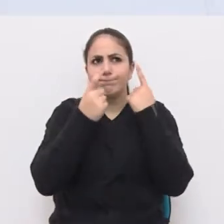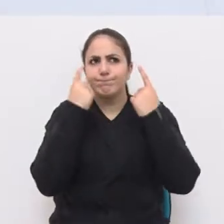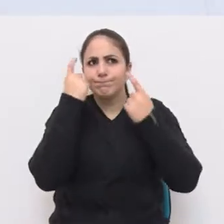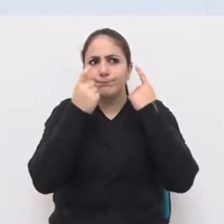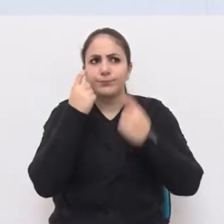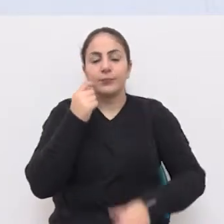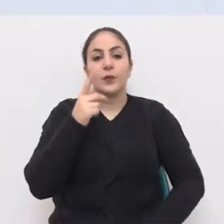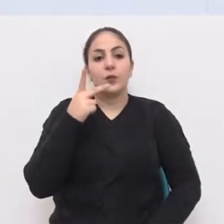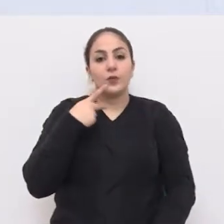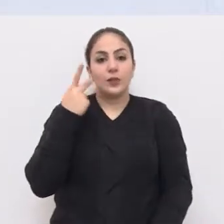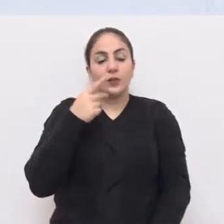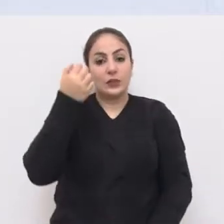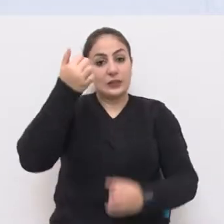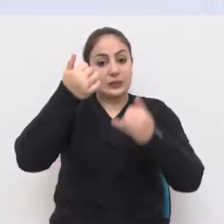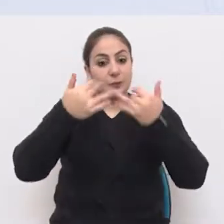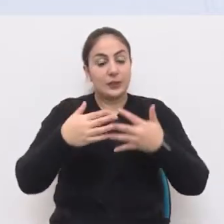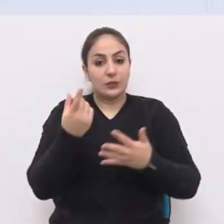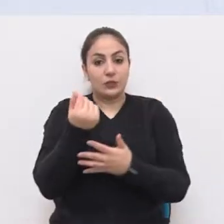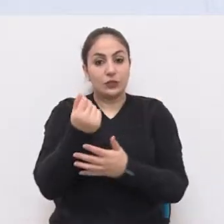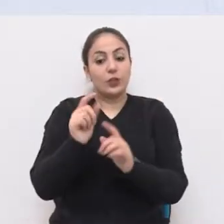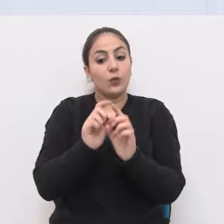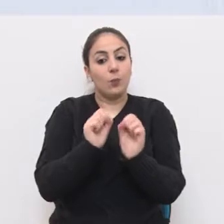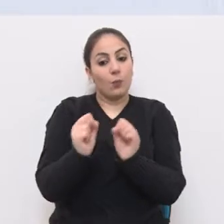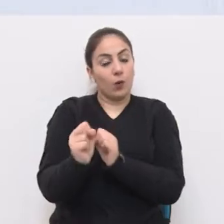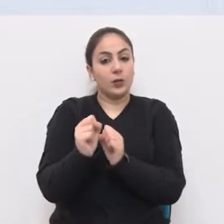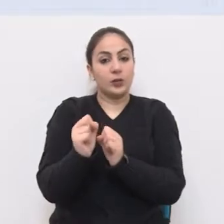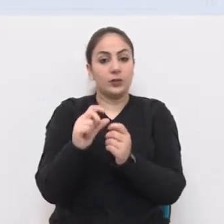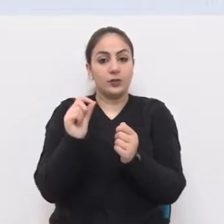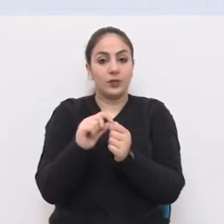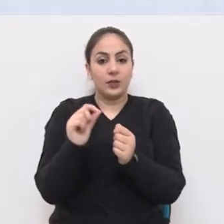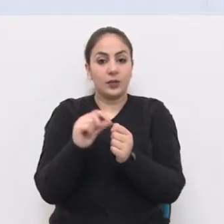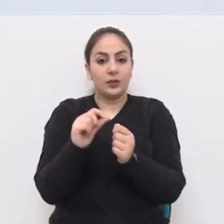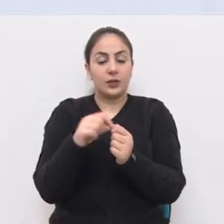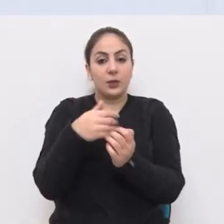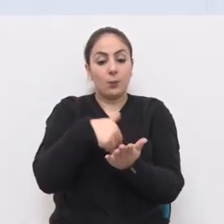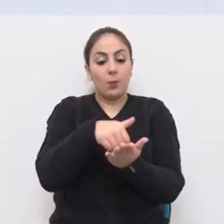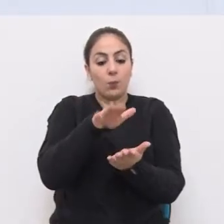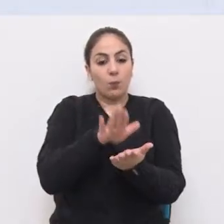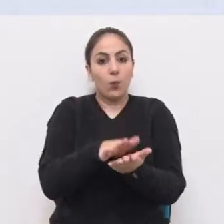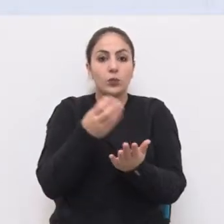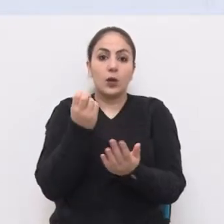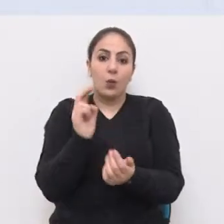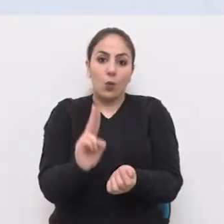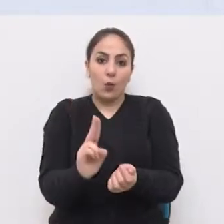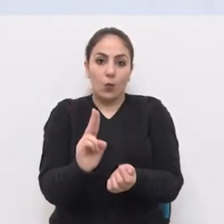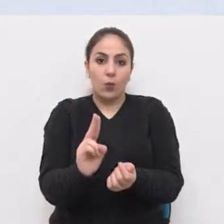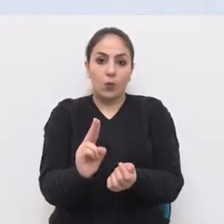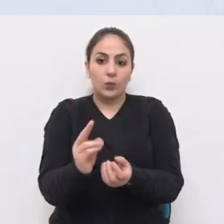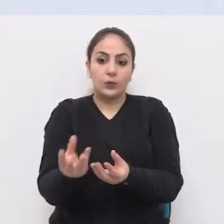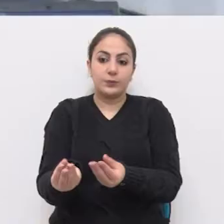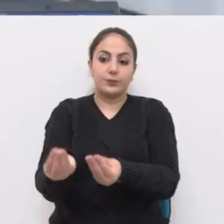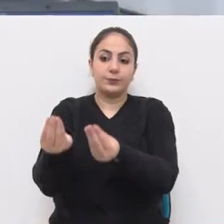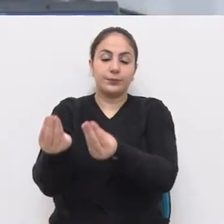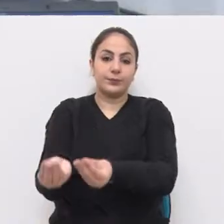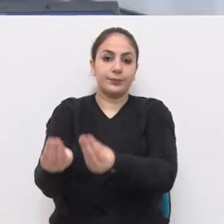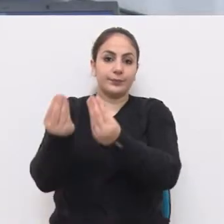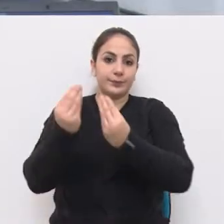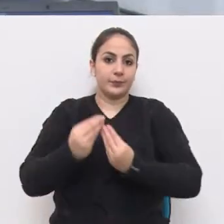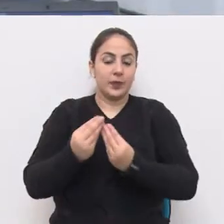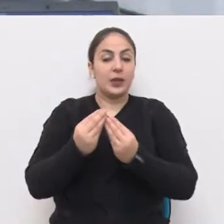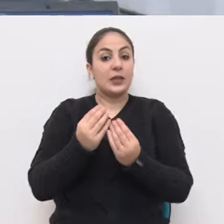preocupante. O vereador explica que o dinheiro poderá ser proveniente de multas ou até mesmo de doações.